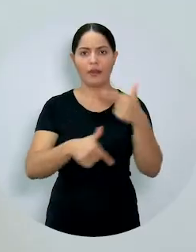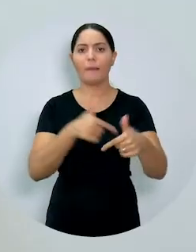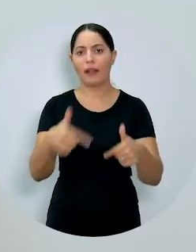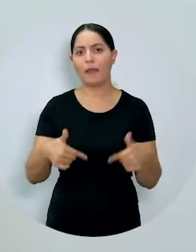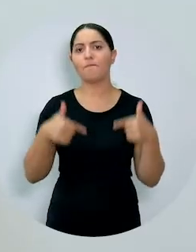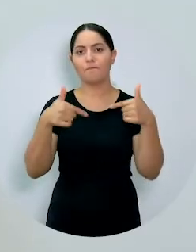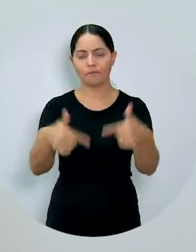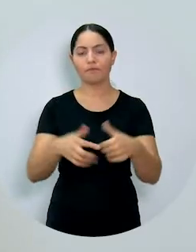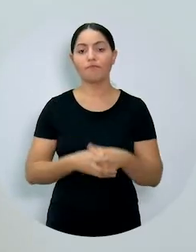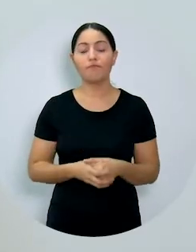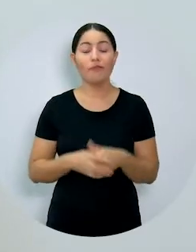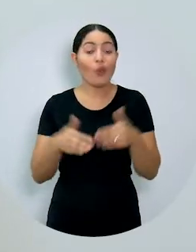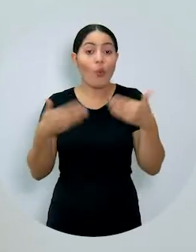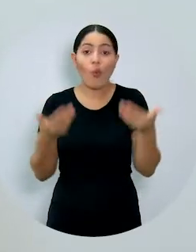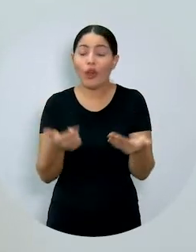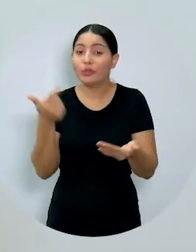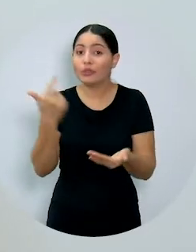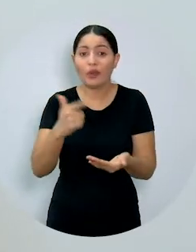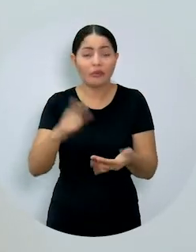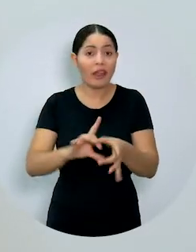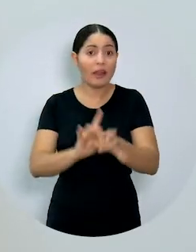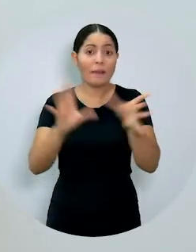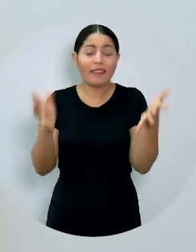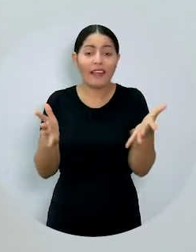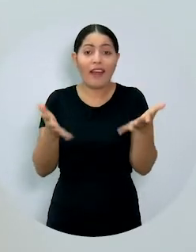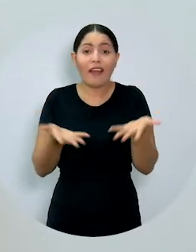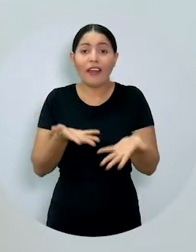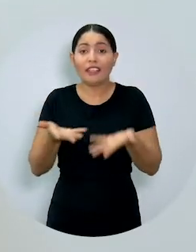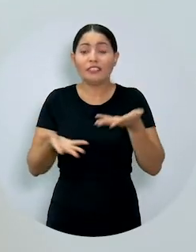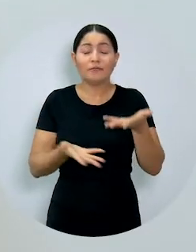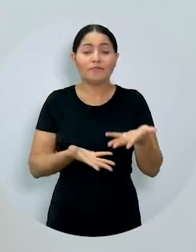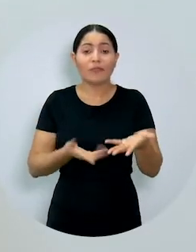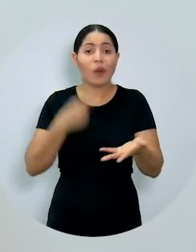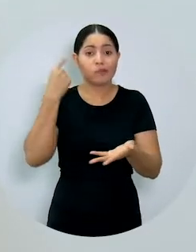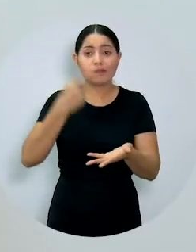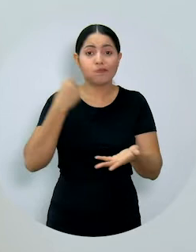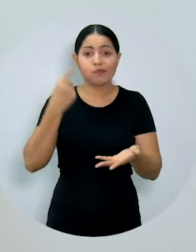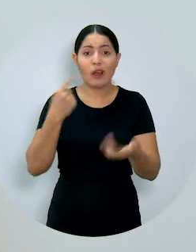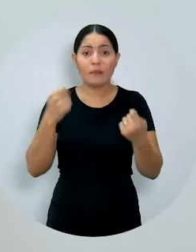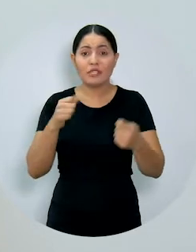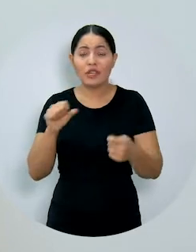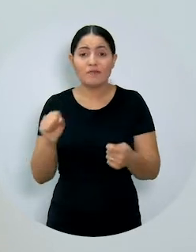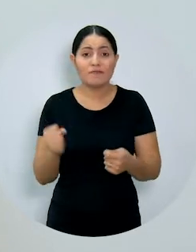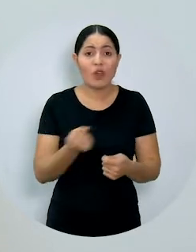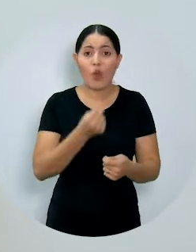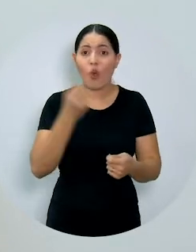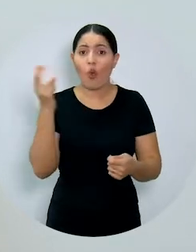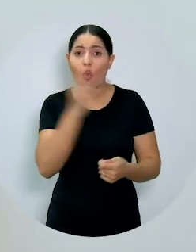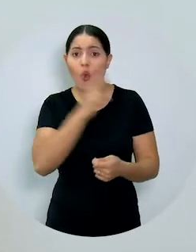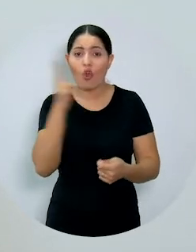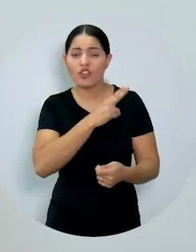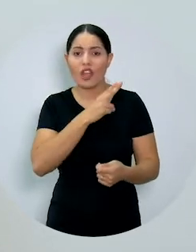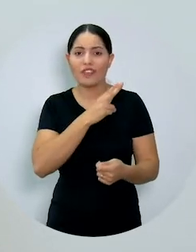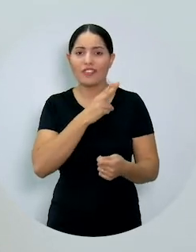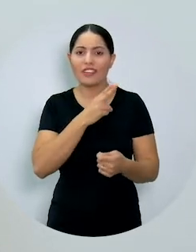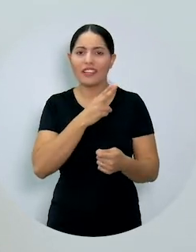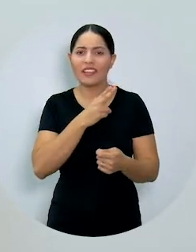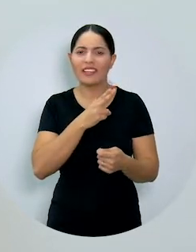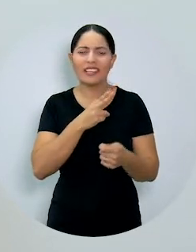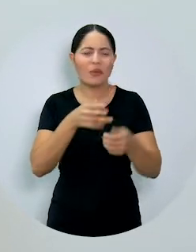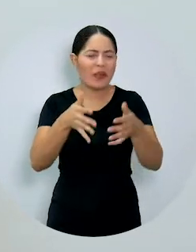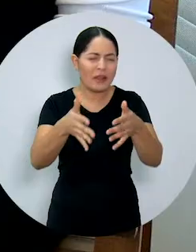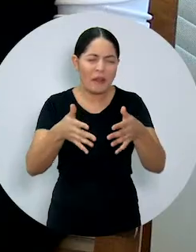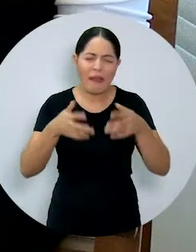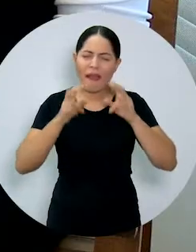profissão. Quando ela não existe, o advogado, como tem a necessidade urgente da liberdade, ele clama com